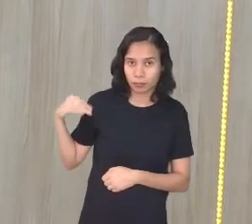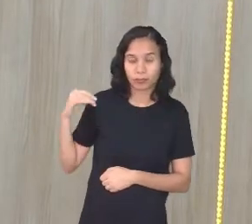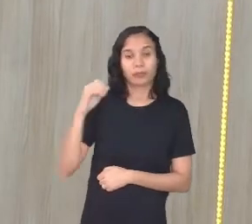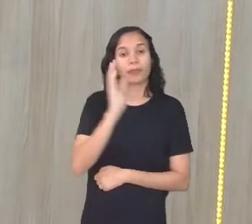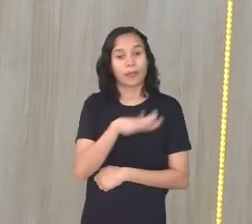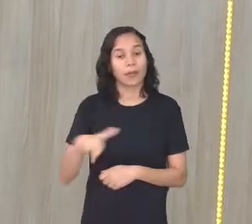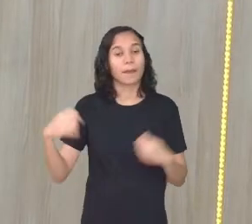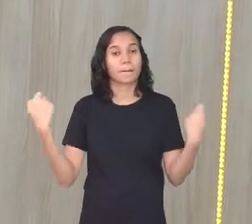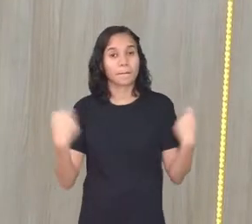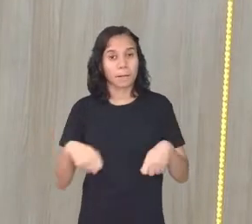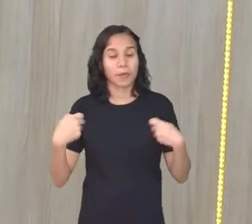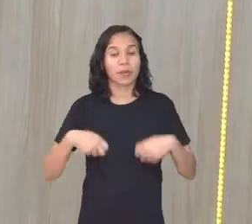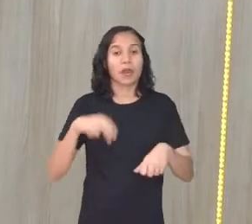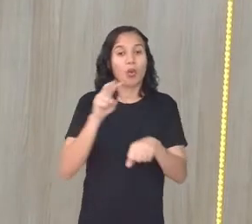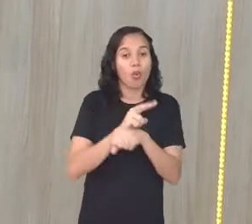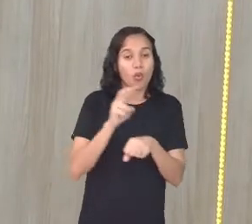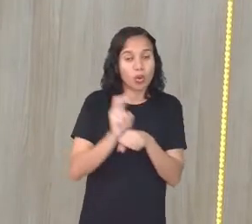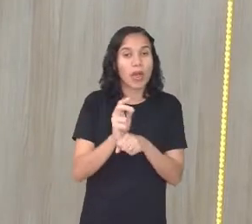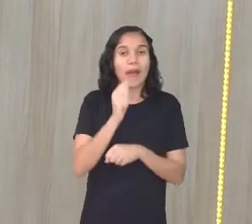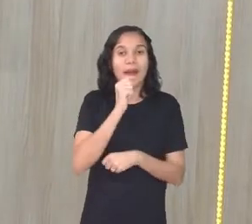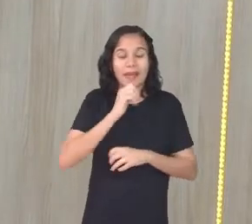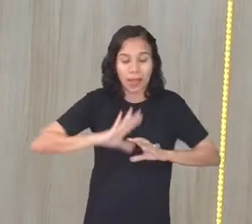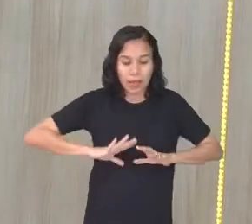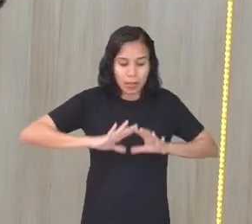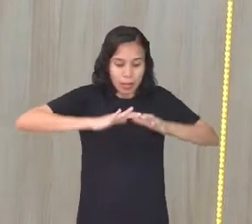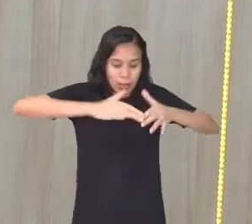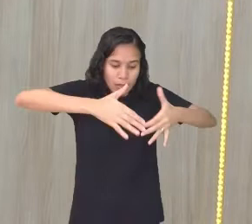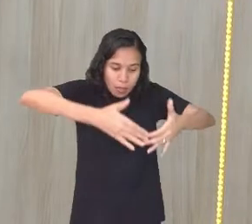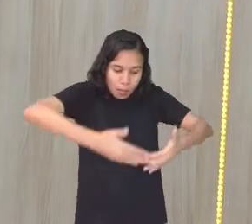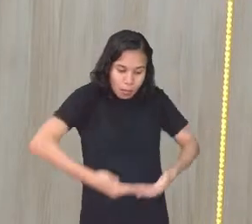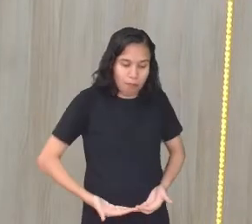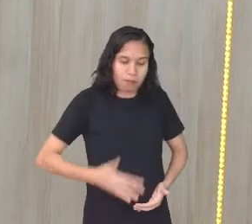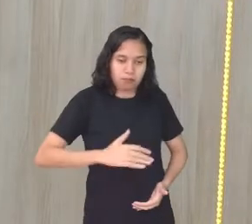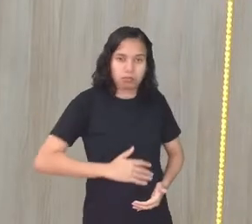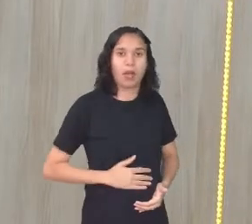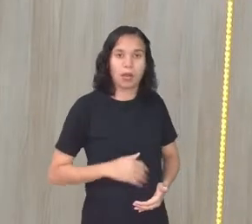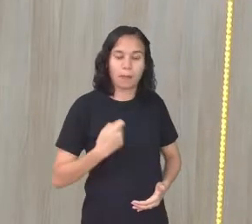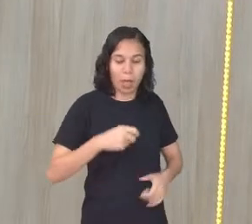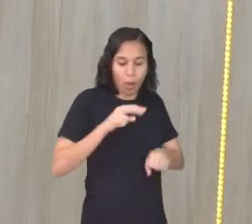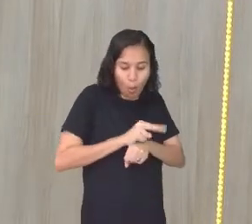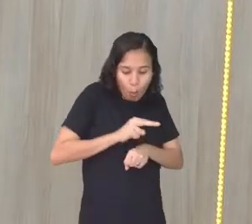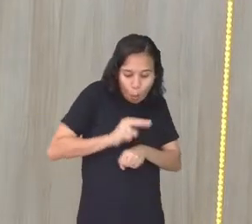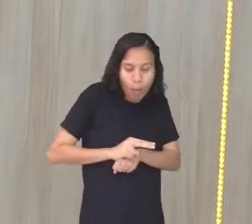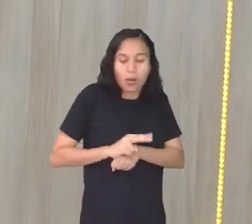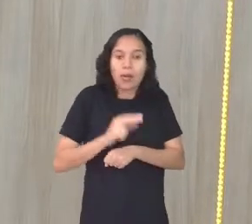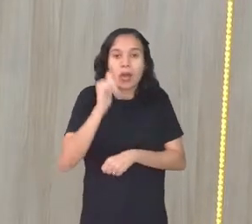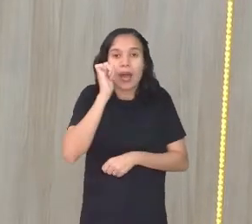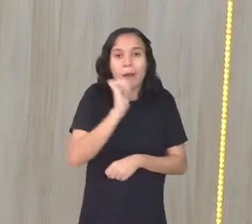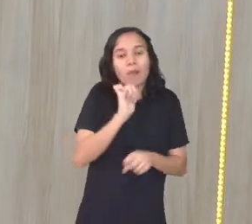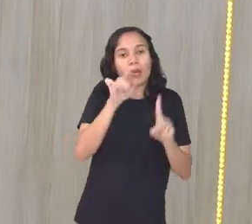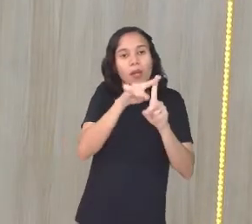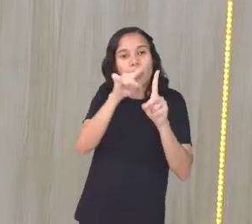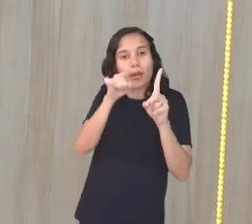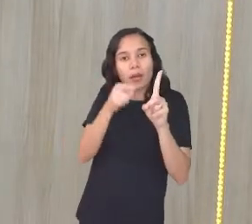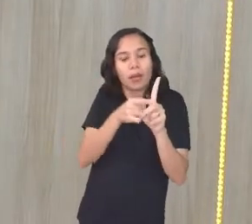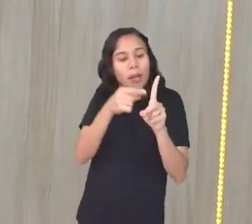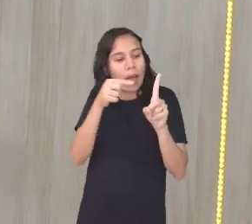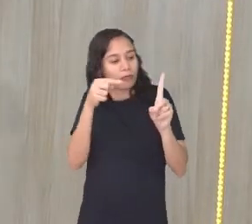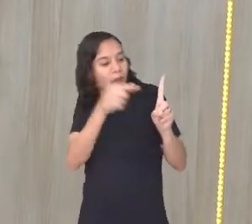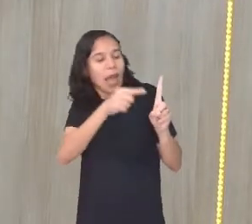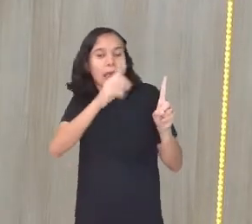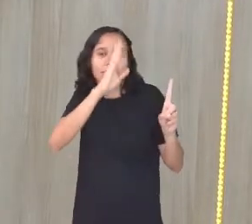ela precisa ser cuidada desde o ventre materno. Não é? E que quando a mulher está grávida, ela